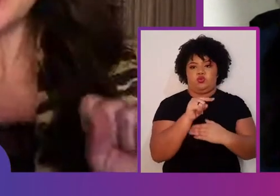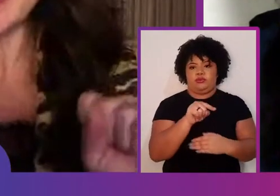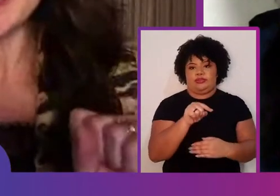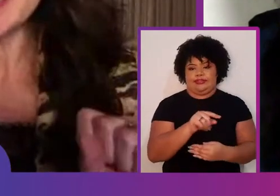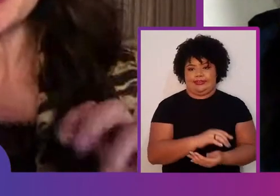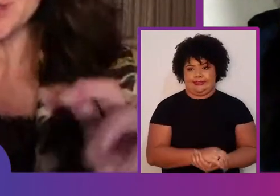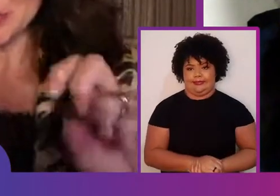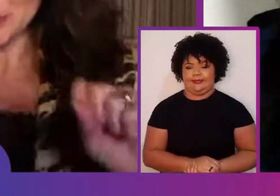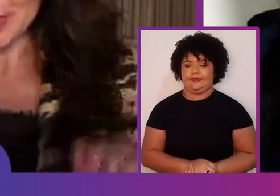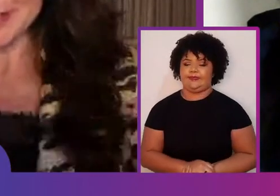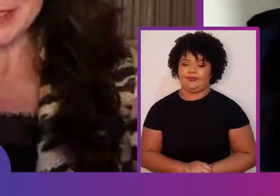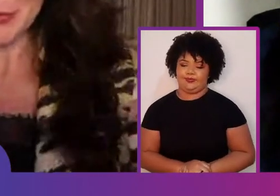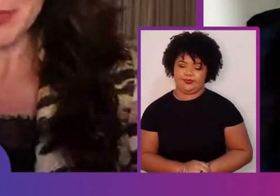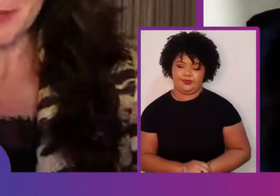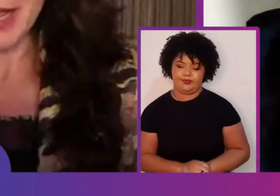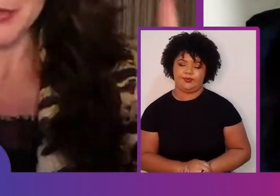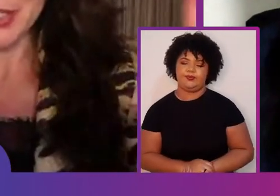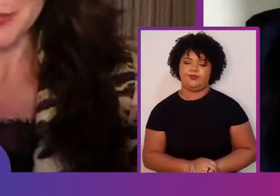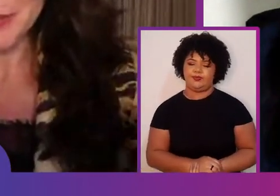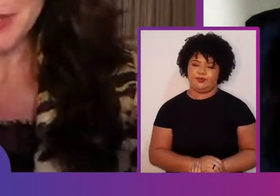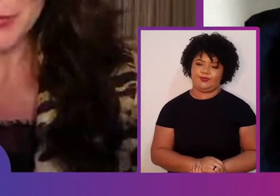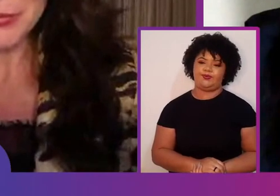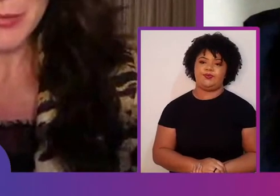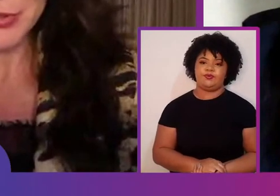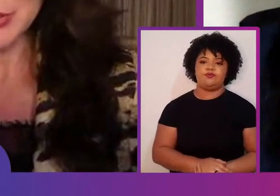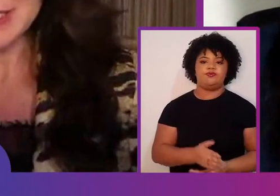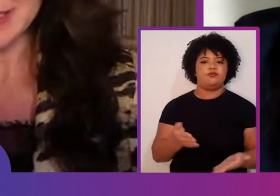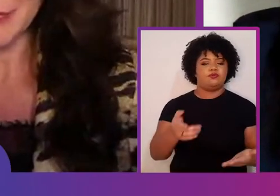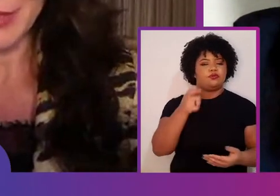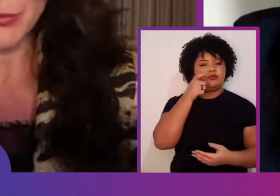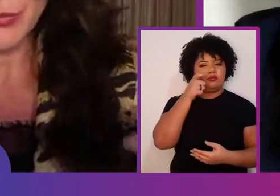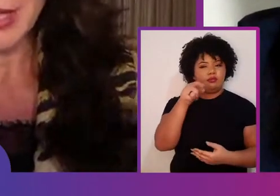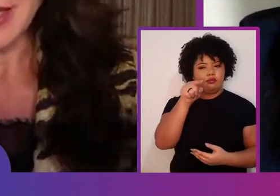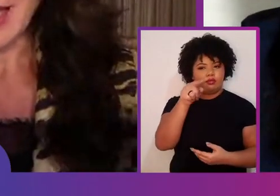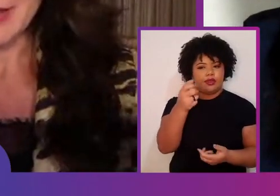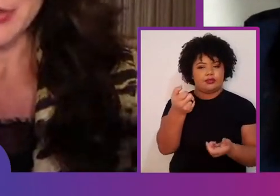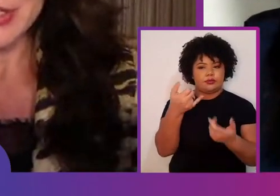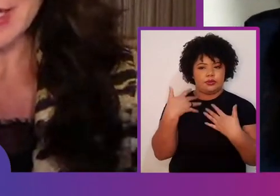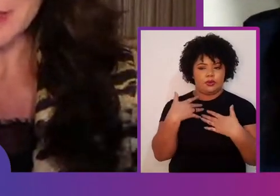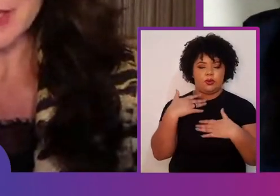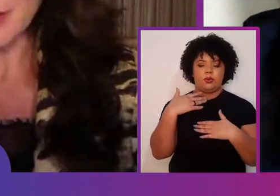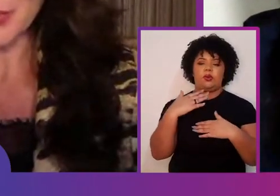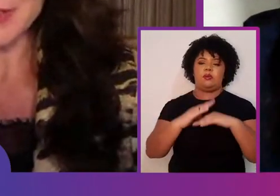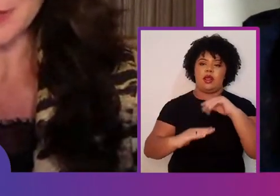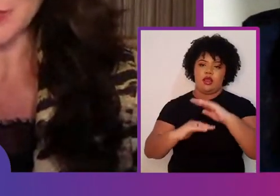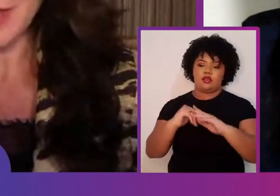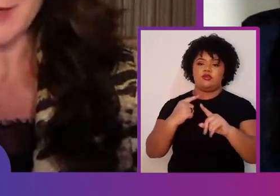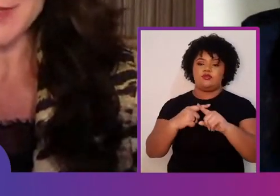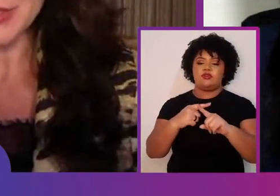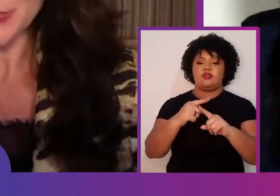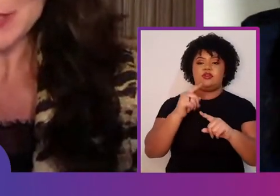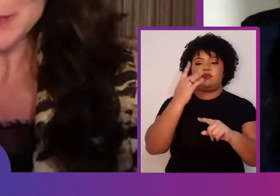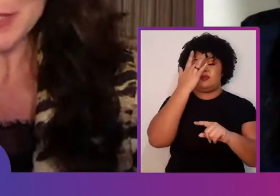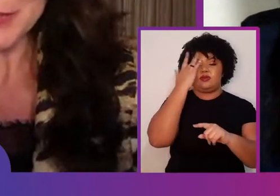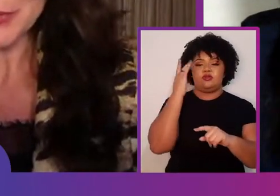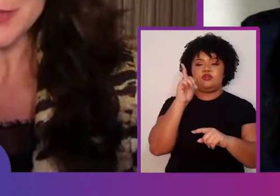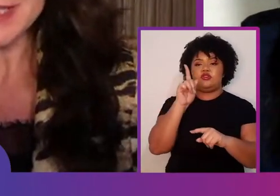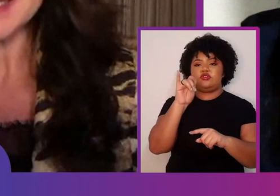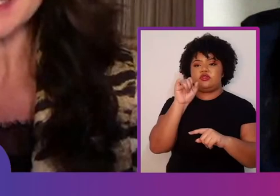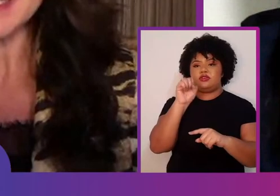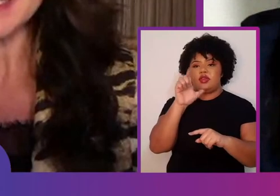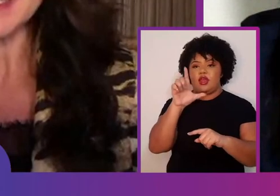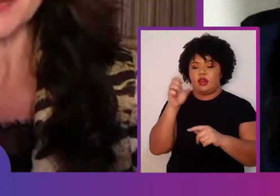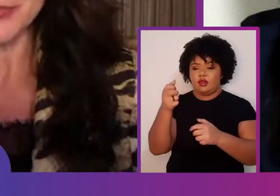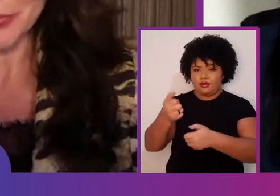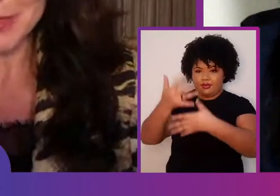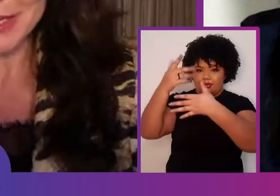Chegamos num ponto que é interessante, eu vou trazer isso para a prática. Primeiro, tem muita gente escrevendo, a Gisele Miriam, por exemplo, lives que nos inspiram e